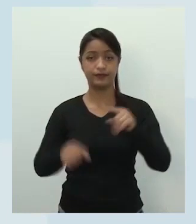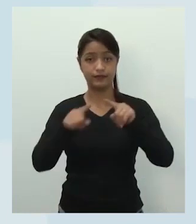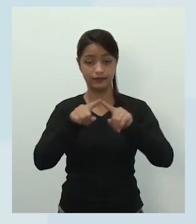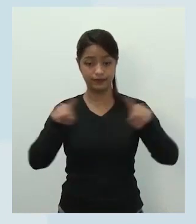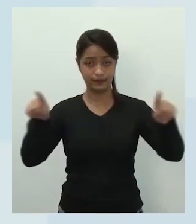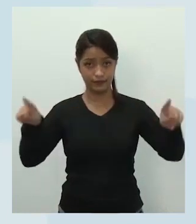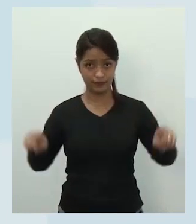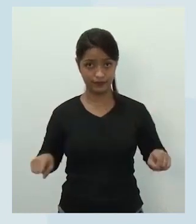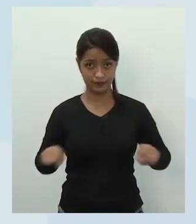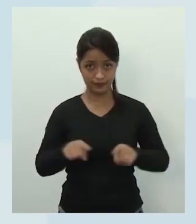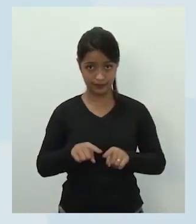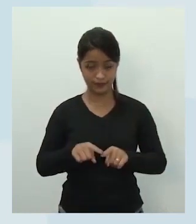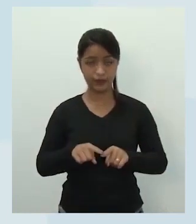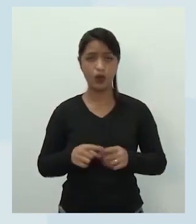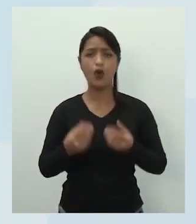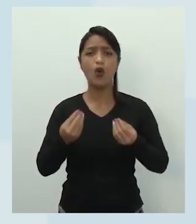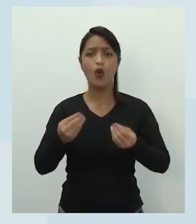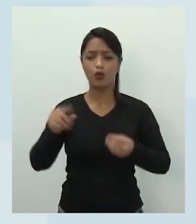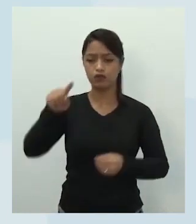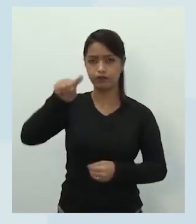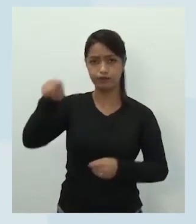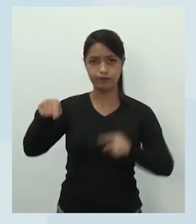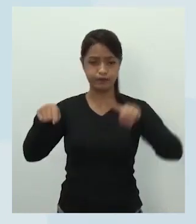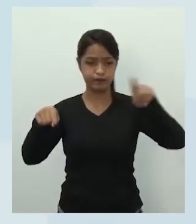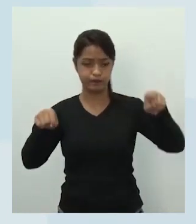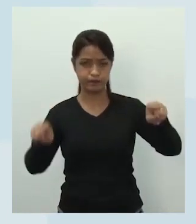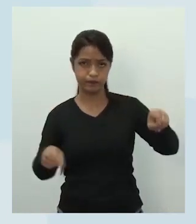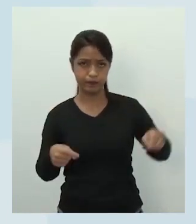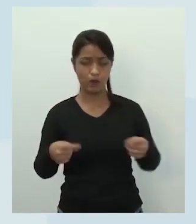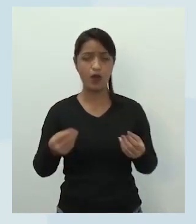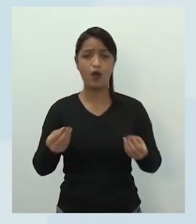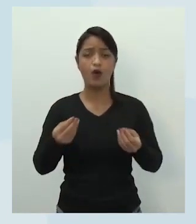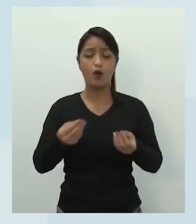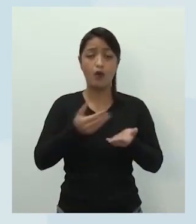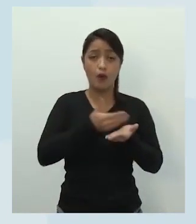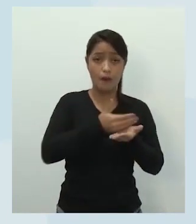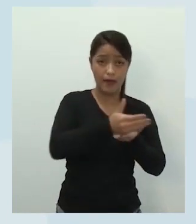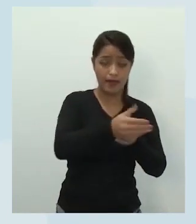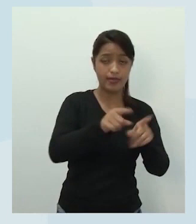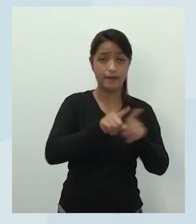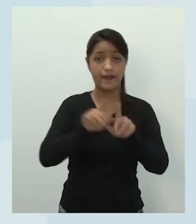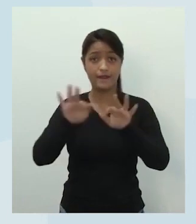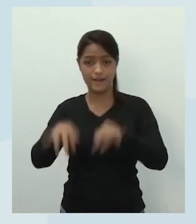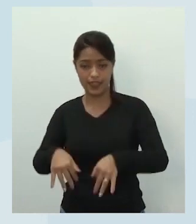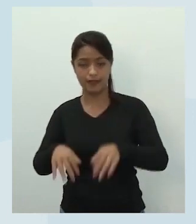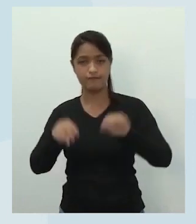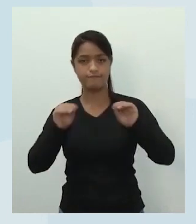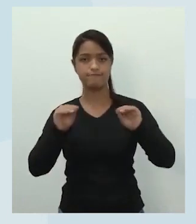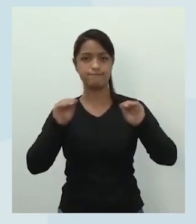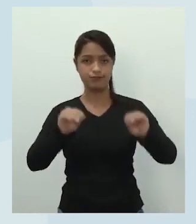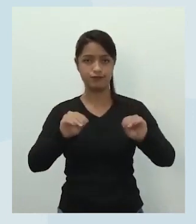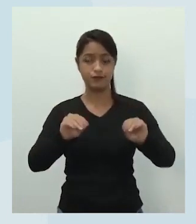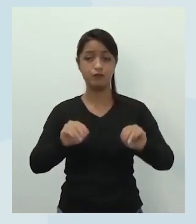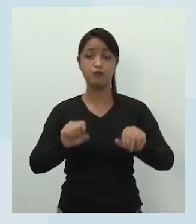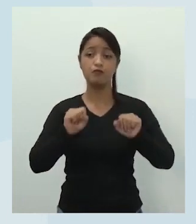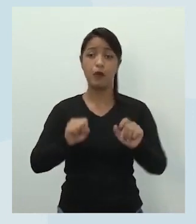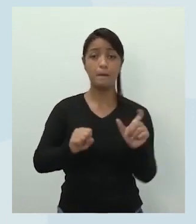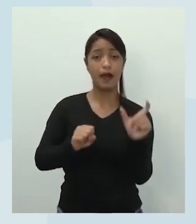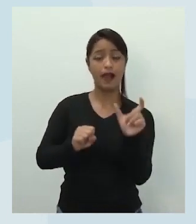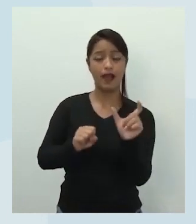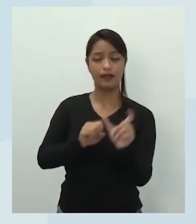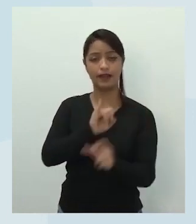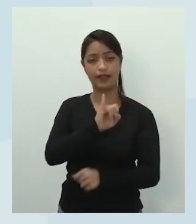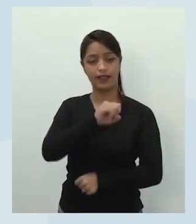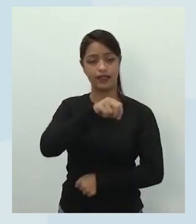retângulo, com os cantos arredondados, ele é colocado no início e no final do processo. Ele pode conter a palavra início ou